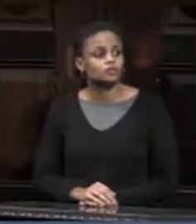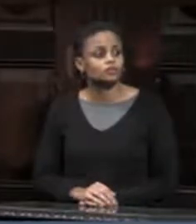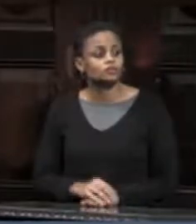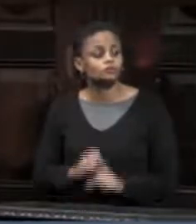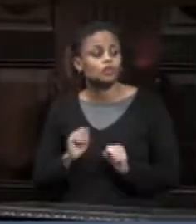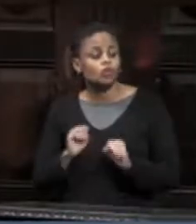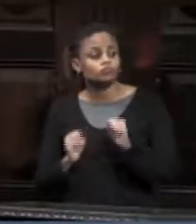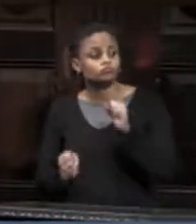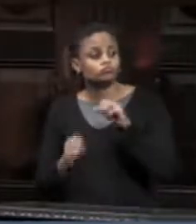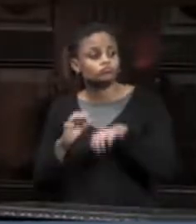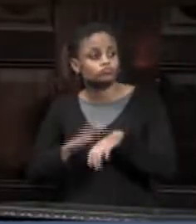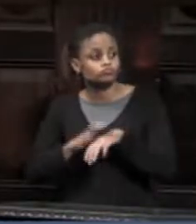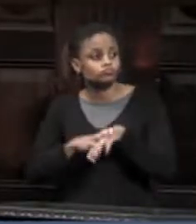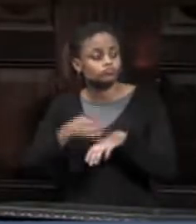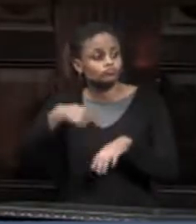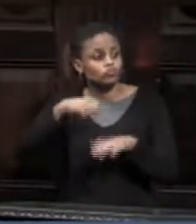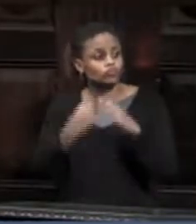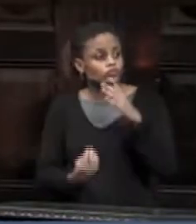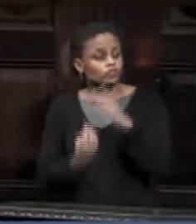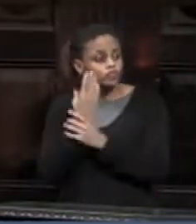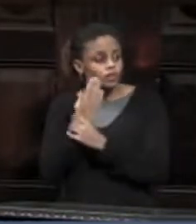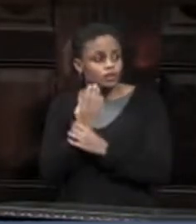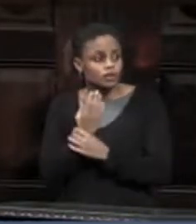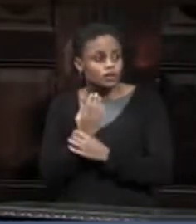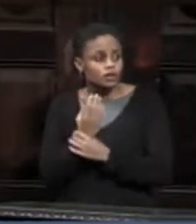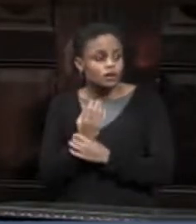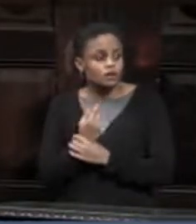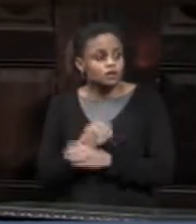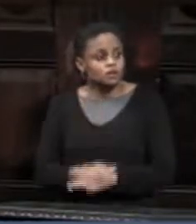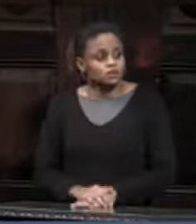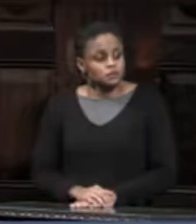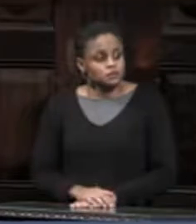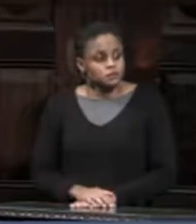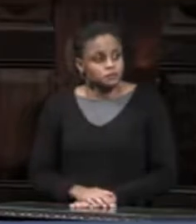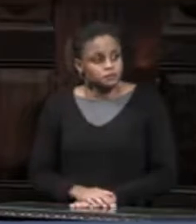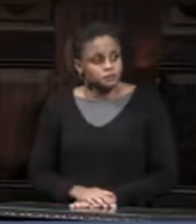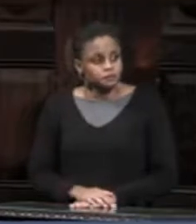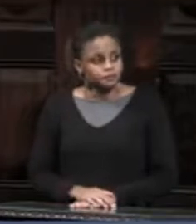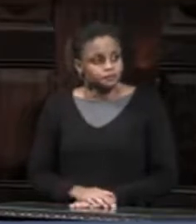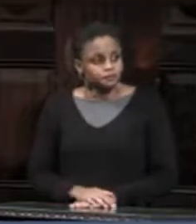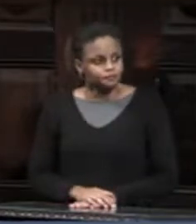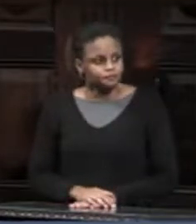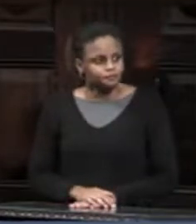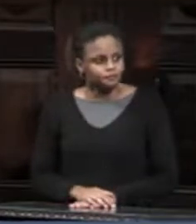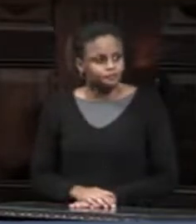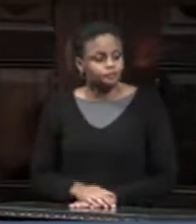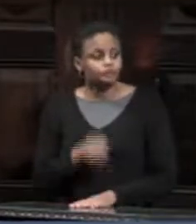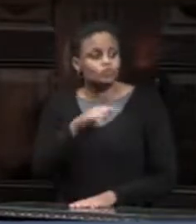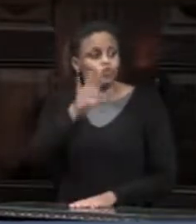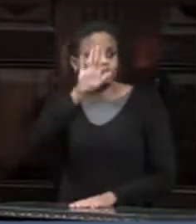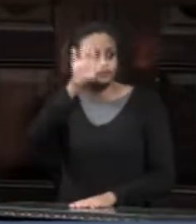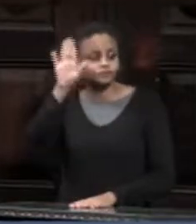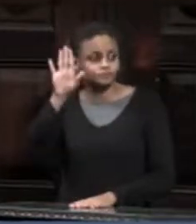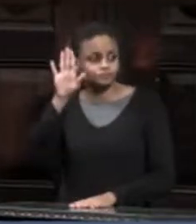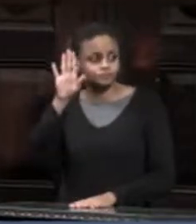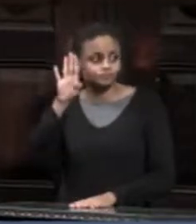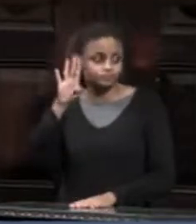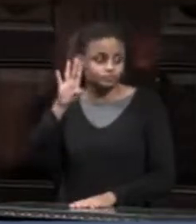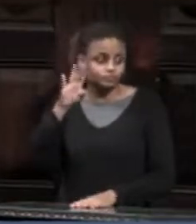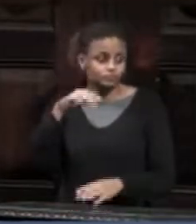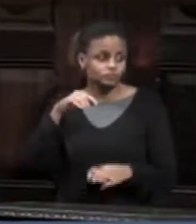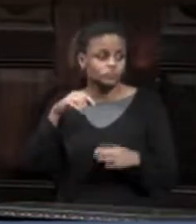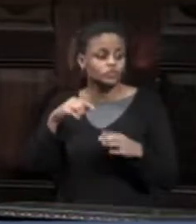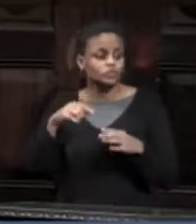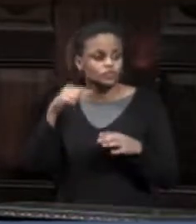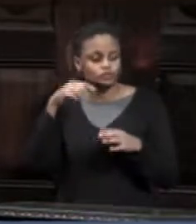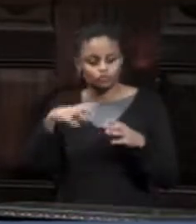criarmos um cenário que permita ao candidato da nossa coligação expor as suas